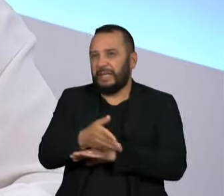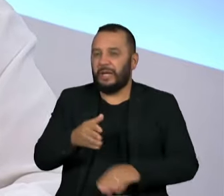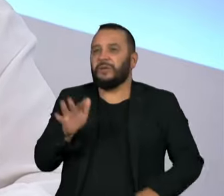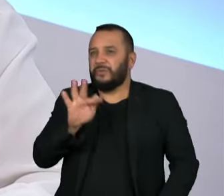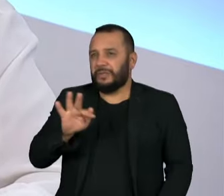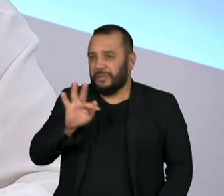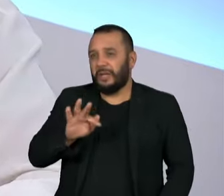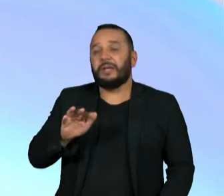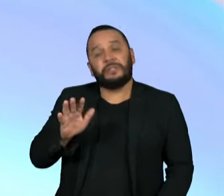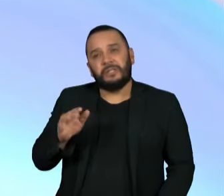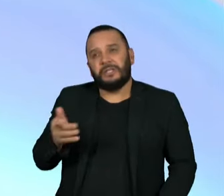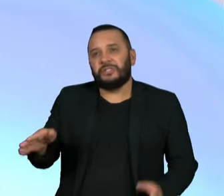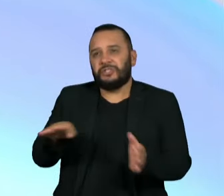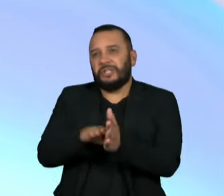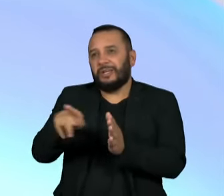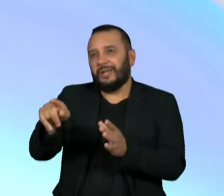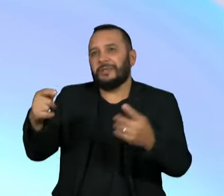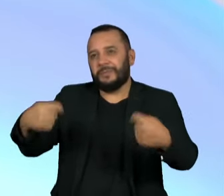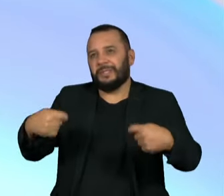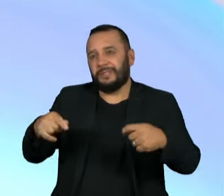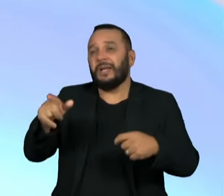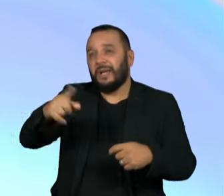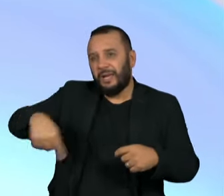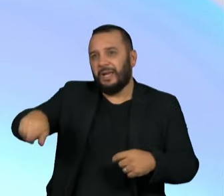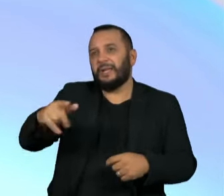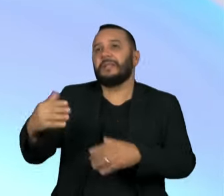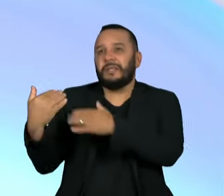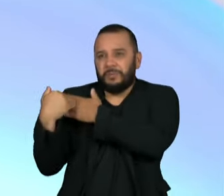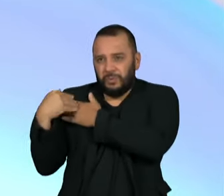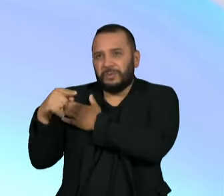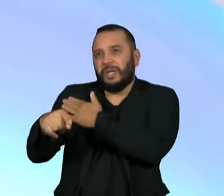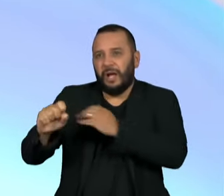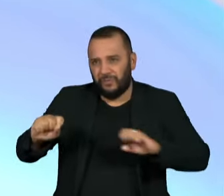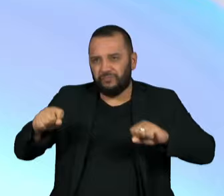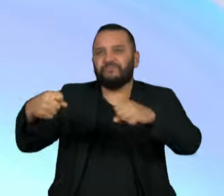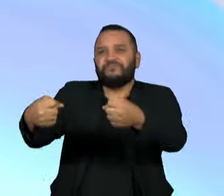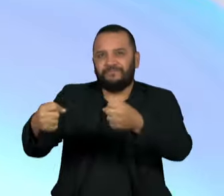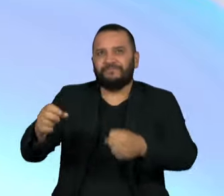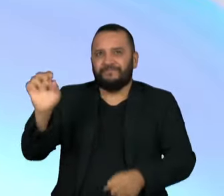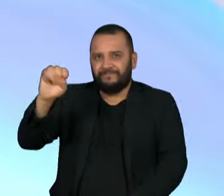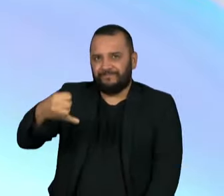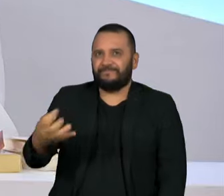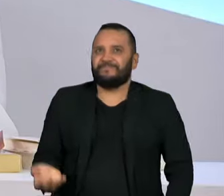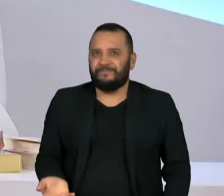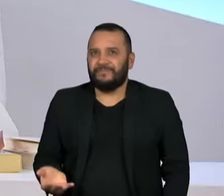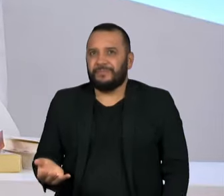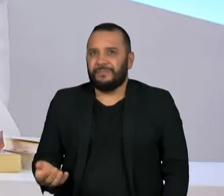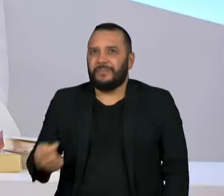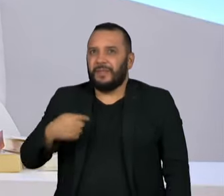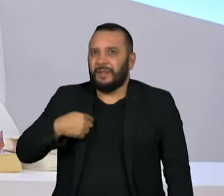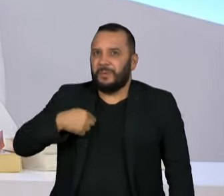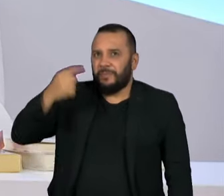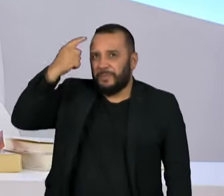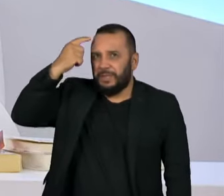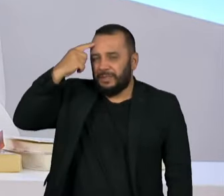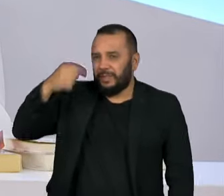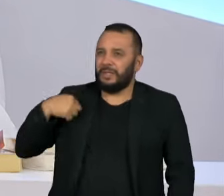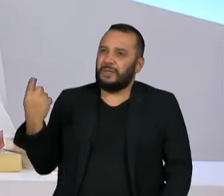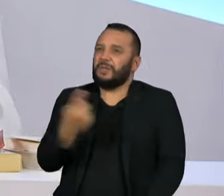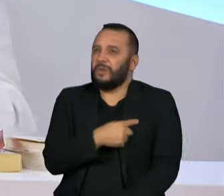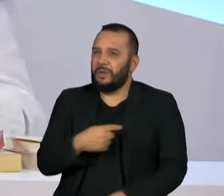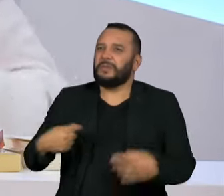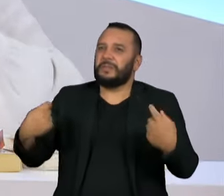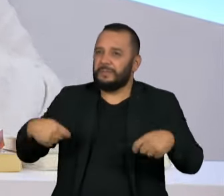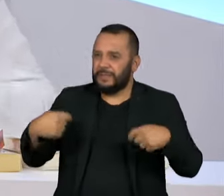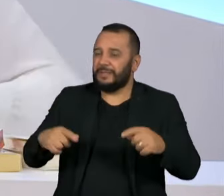dessa narrativa que diz que eles são responsáveis por aquilo, eu pensei no quanto todos nós precisamos